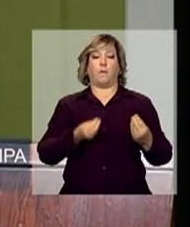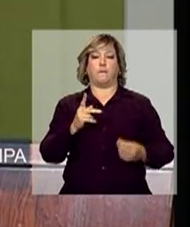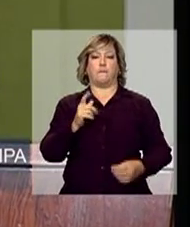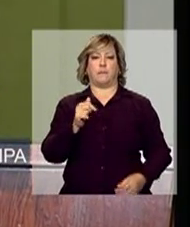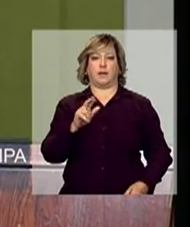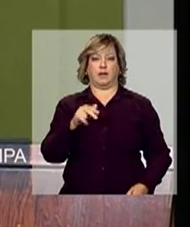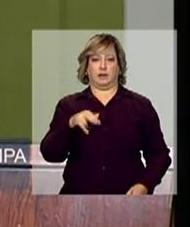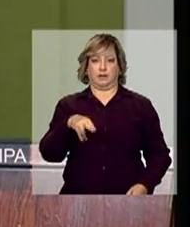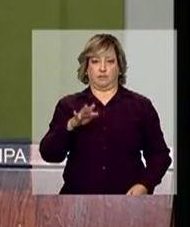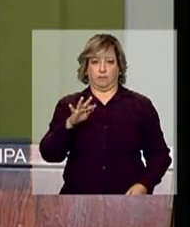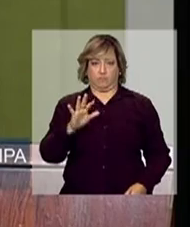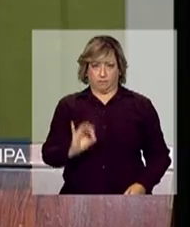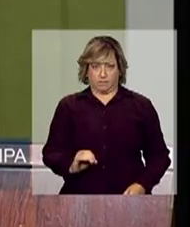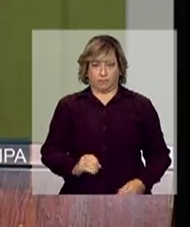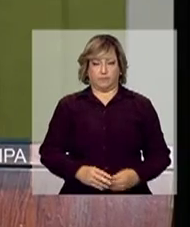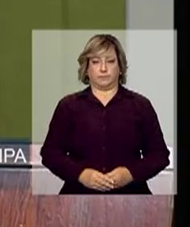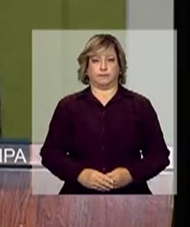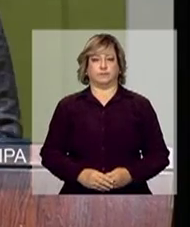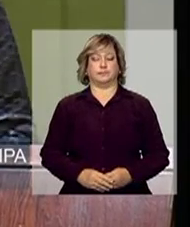Cumprimento